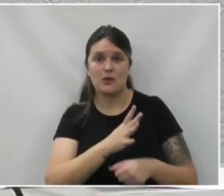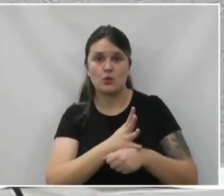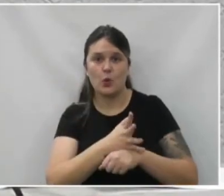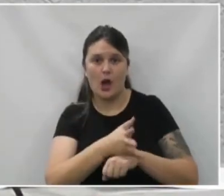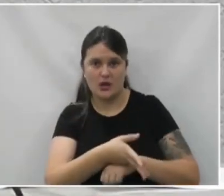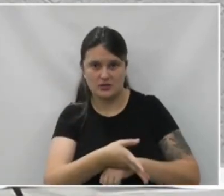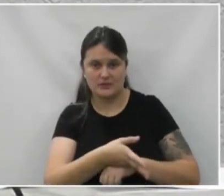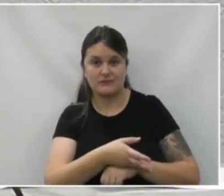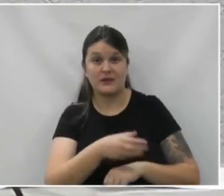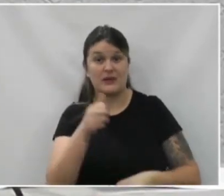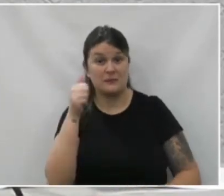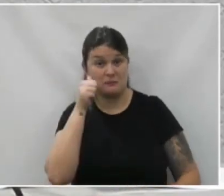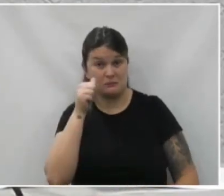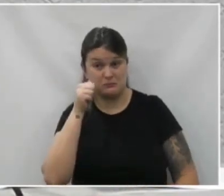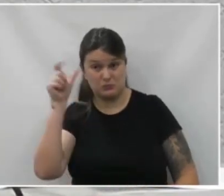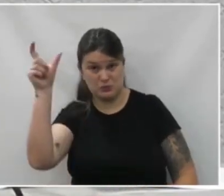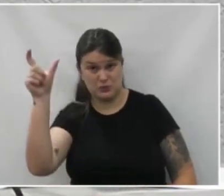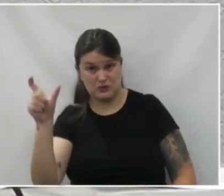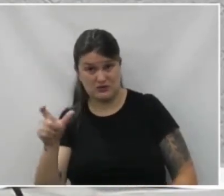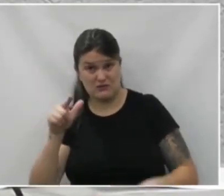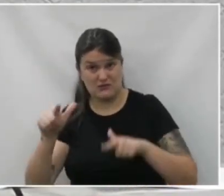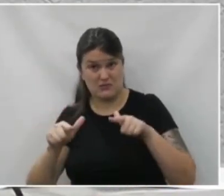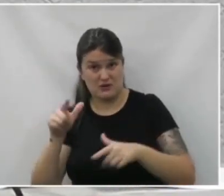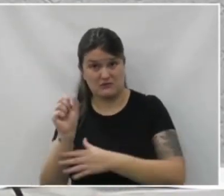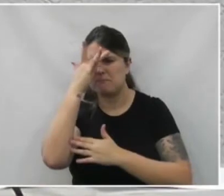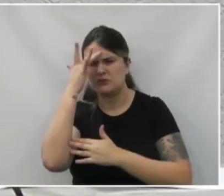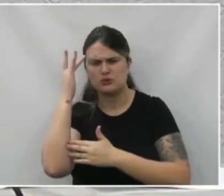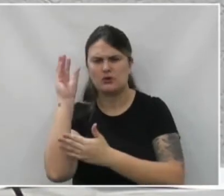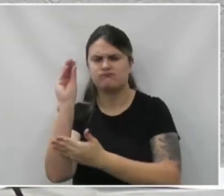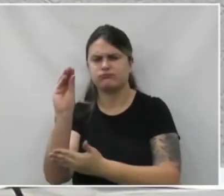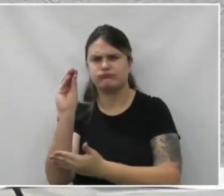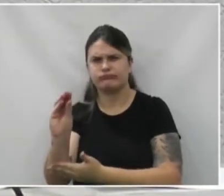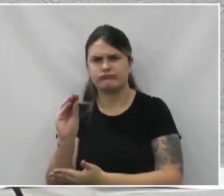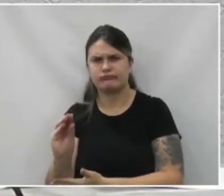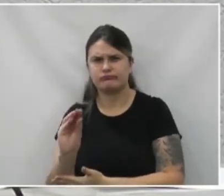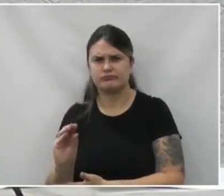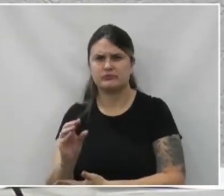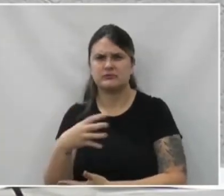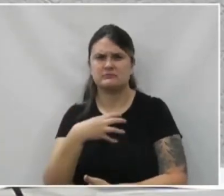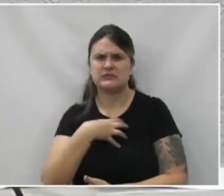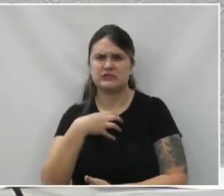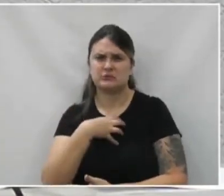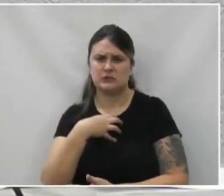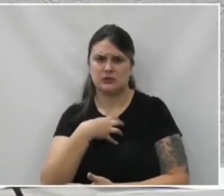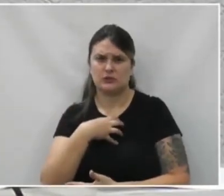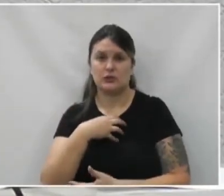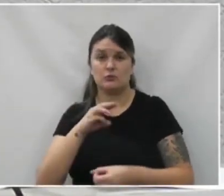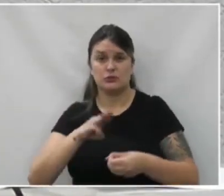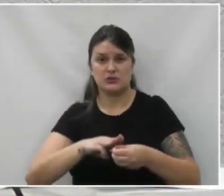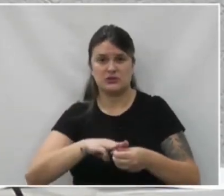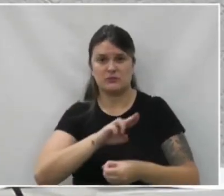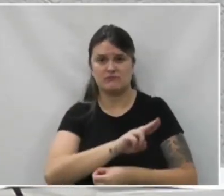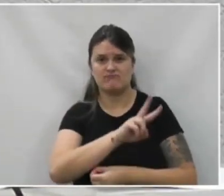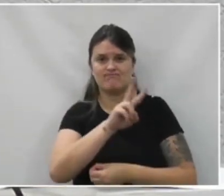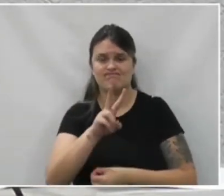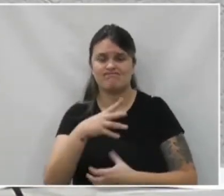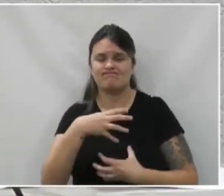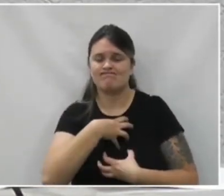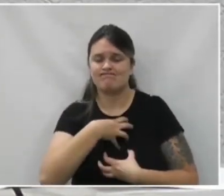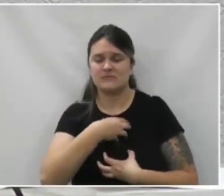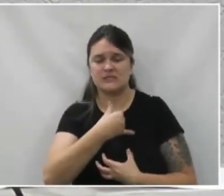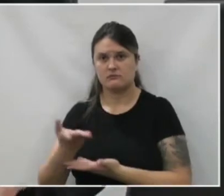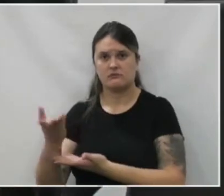máscaras descartáveis ou de pano, mesmo as confeccionadas manualmente. Artigo